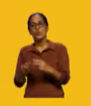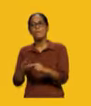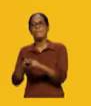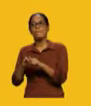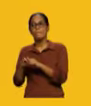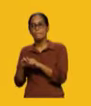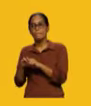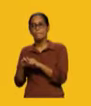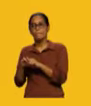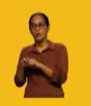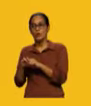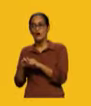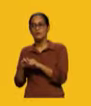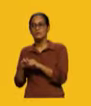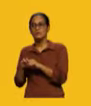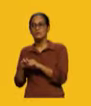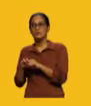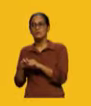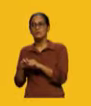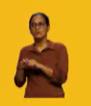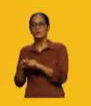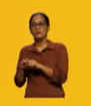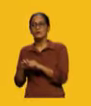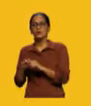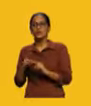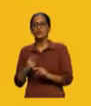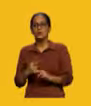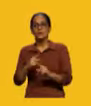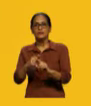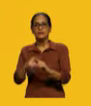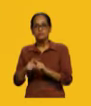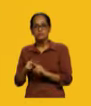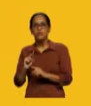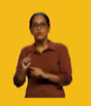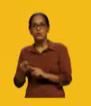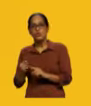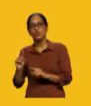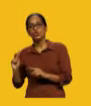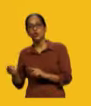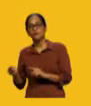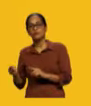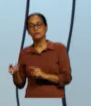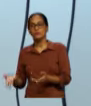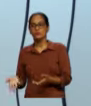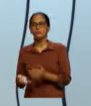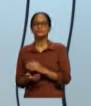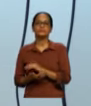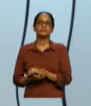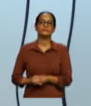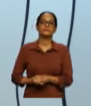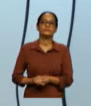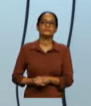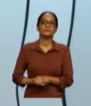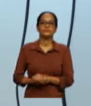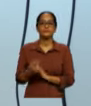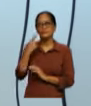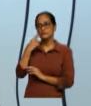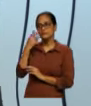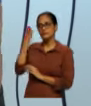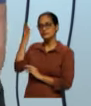100 vezes 10, 1000, né, que é 2000. Então, o nosso sistema, ele é